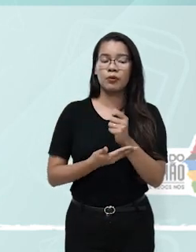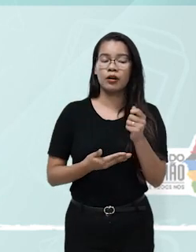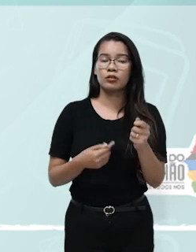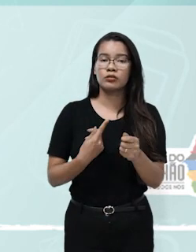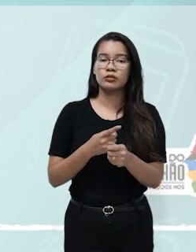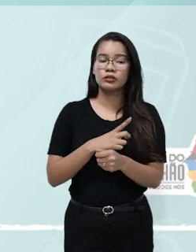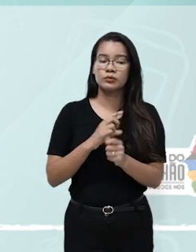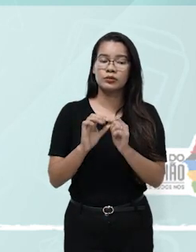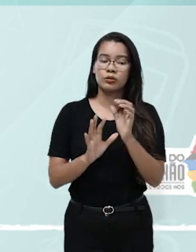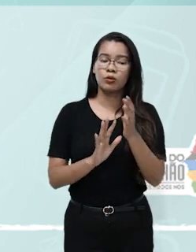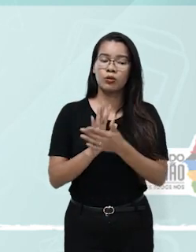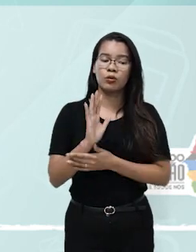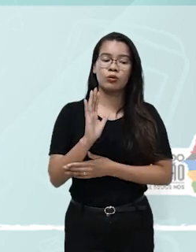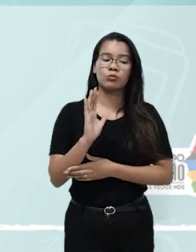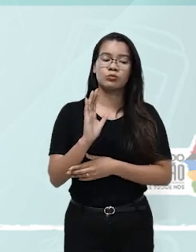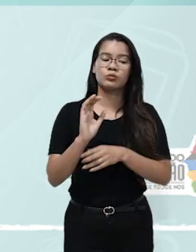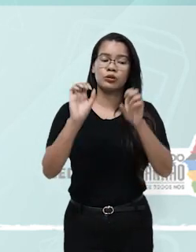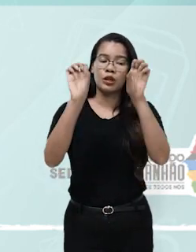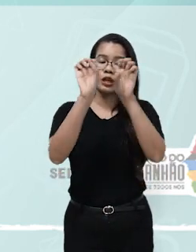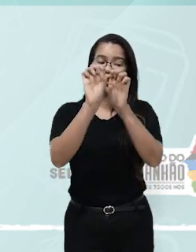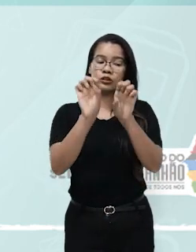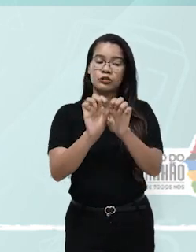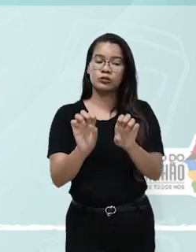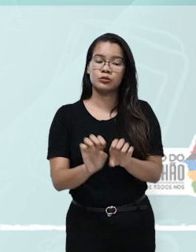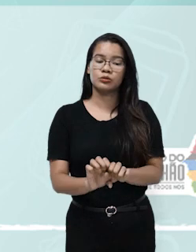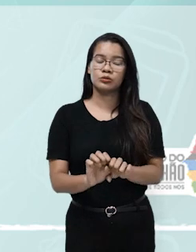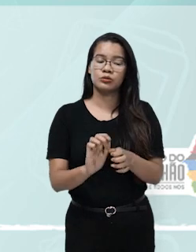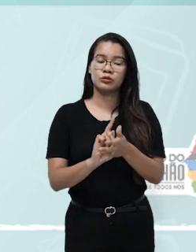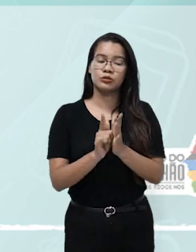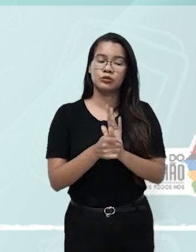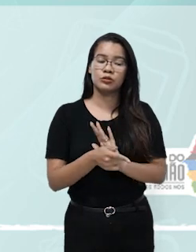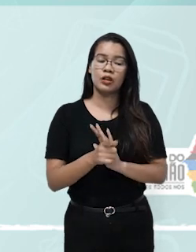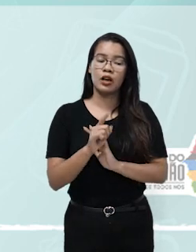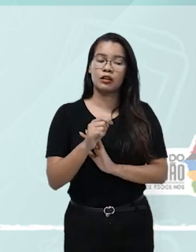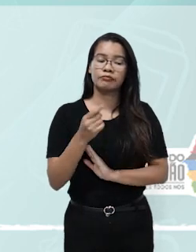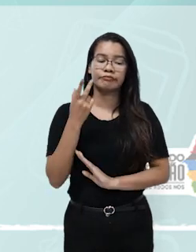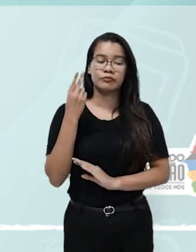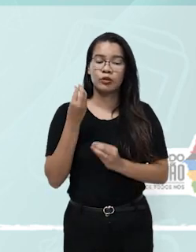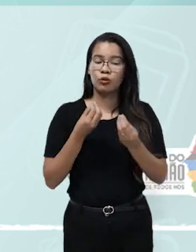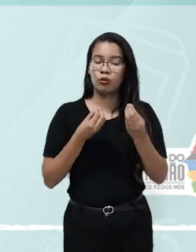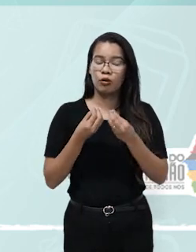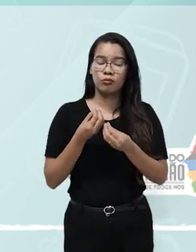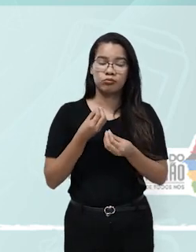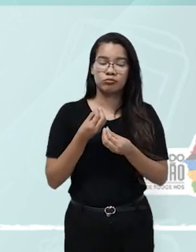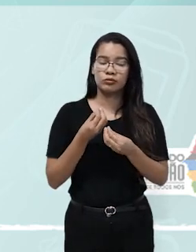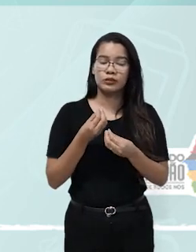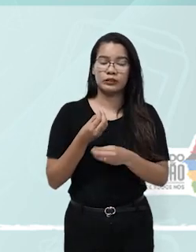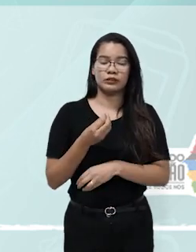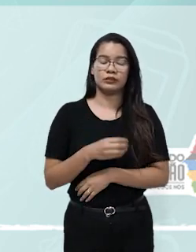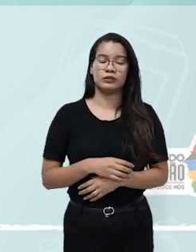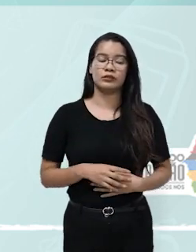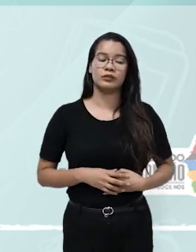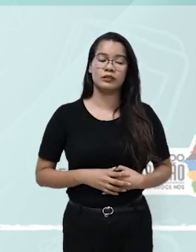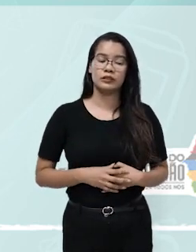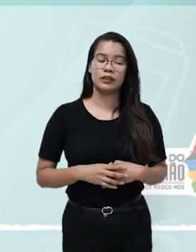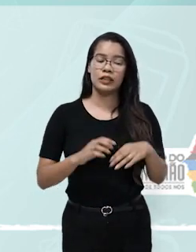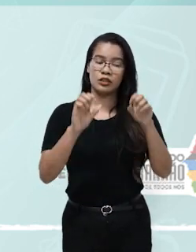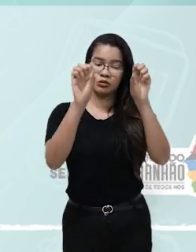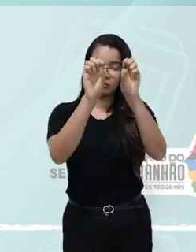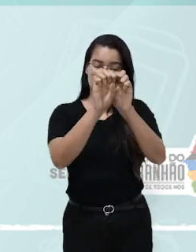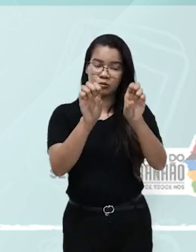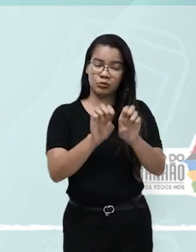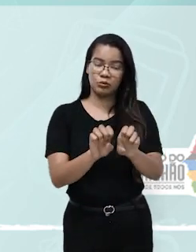construção composicional ou estrutura. É como o gênero vai se estruturar, como é seu acabamento. A